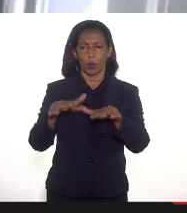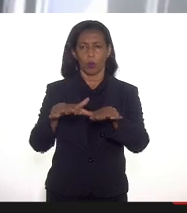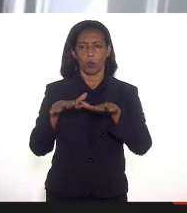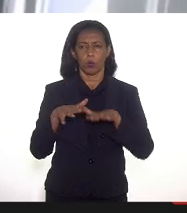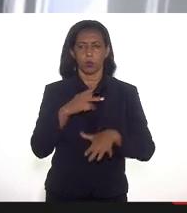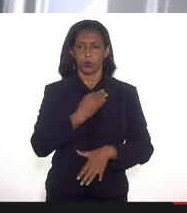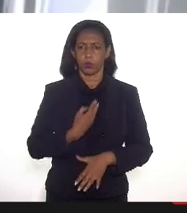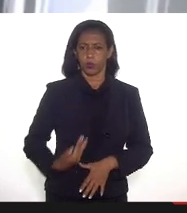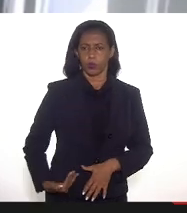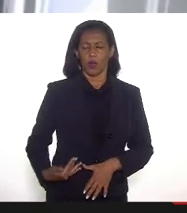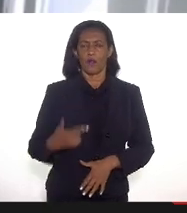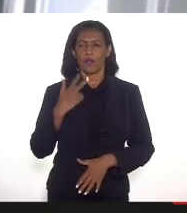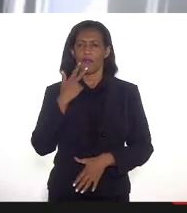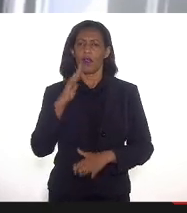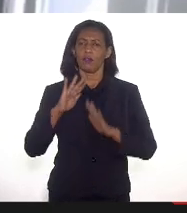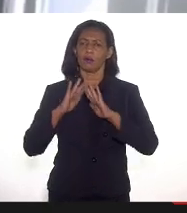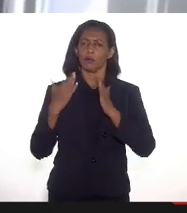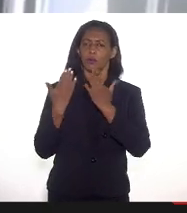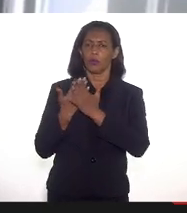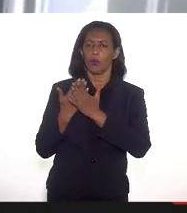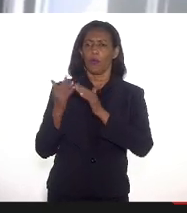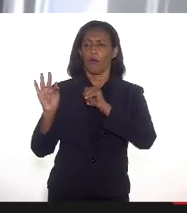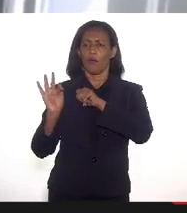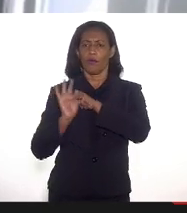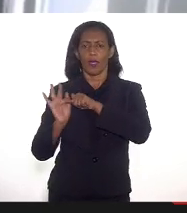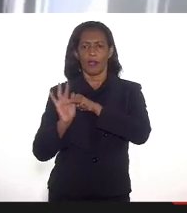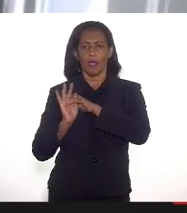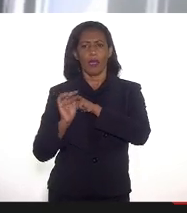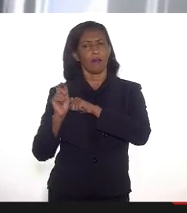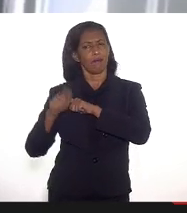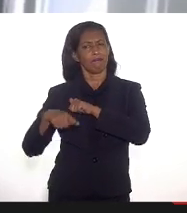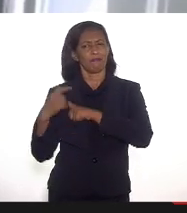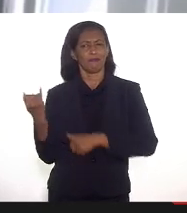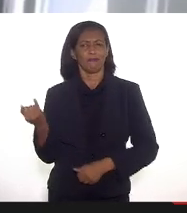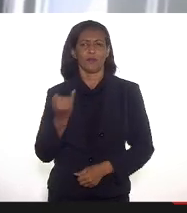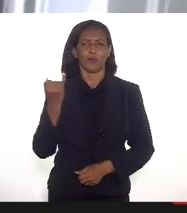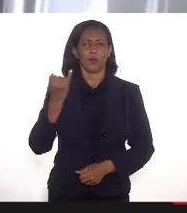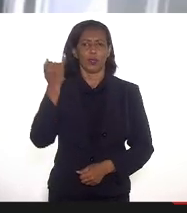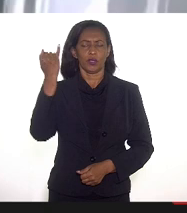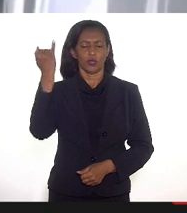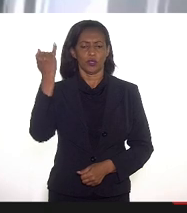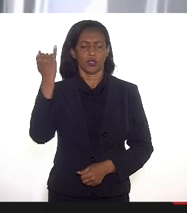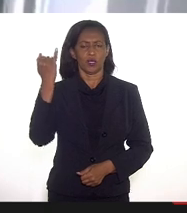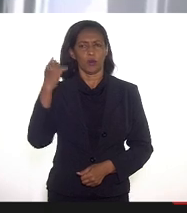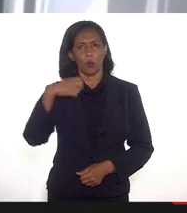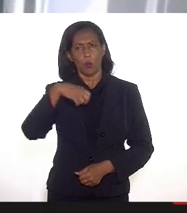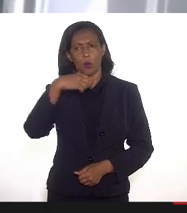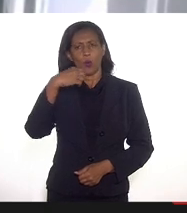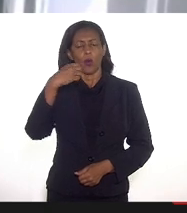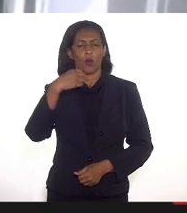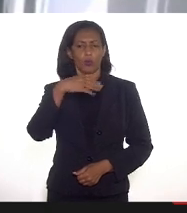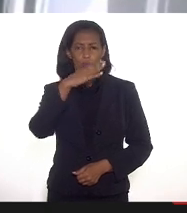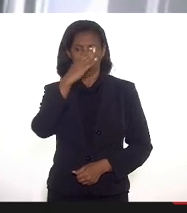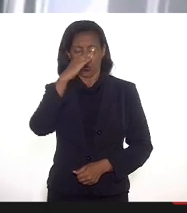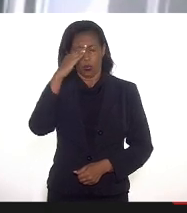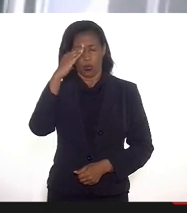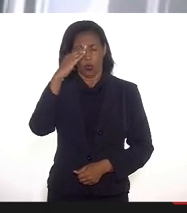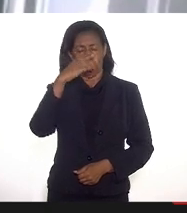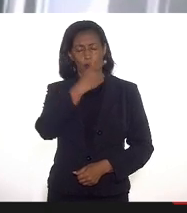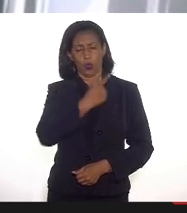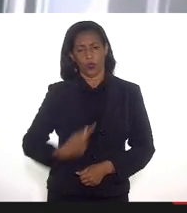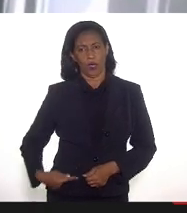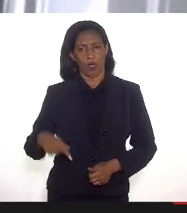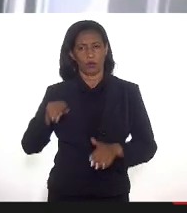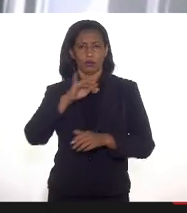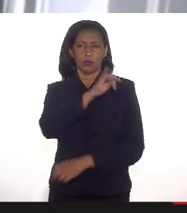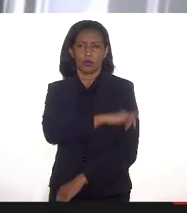FAETEC. A FAETEC é um órgão importantíssimo do sistema de ensino público do Rio de Janeiro, e nós precisamos discutir